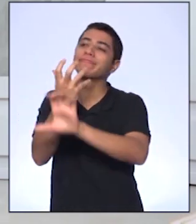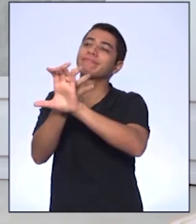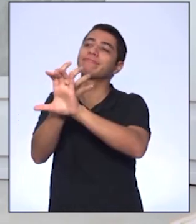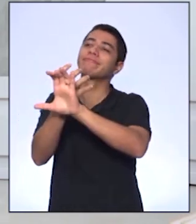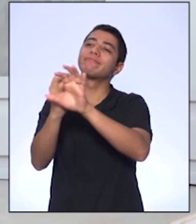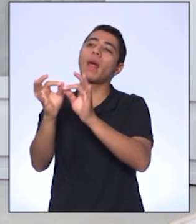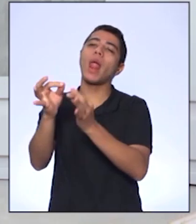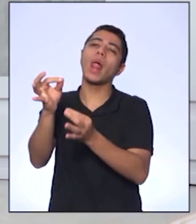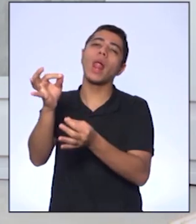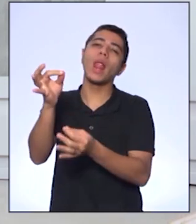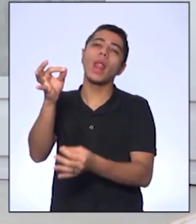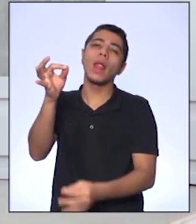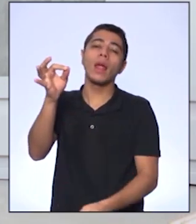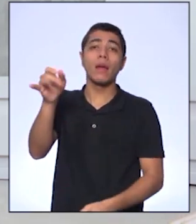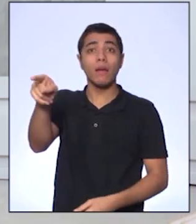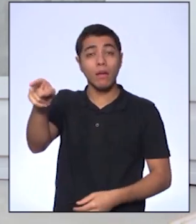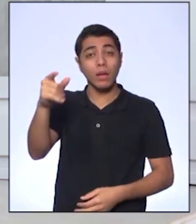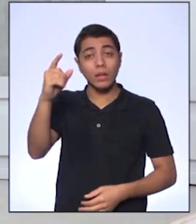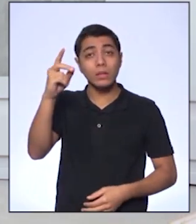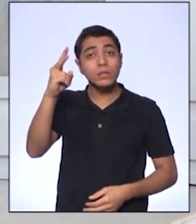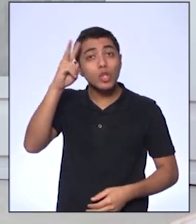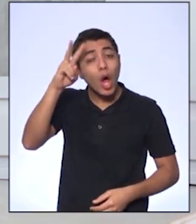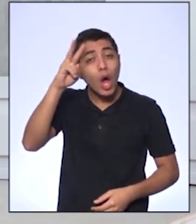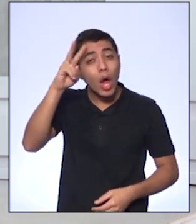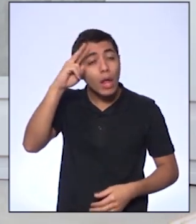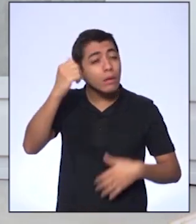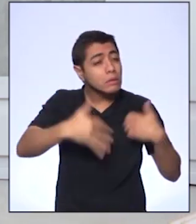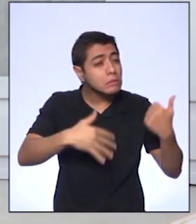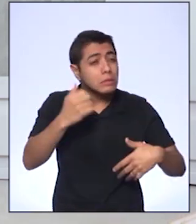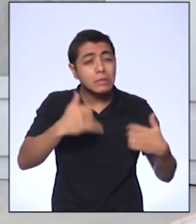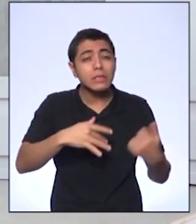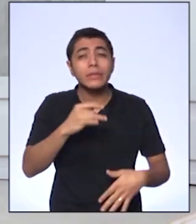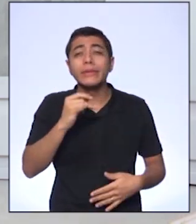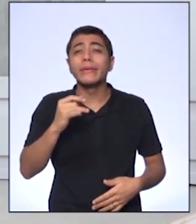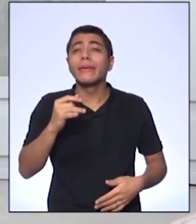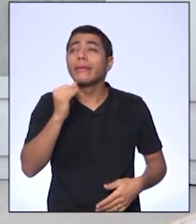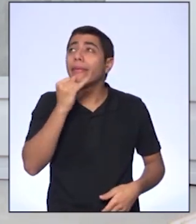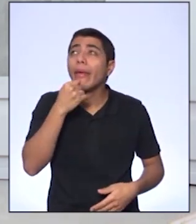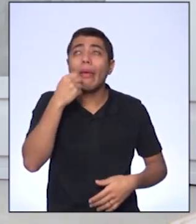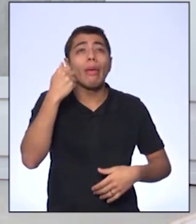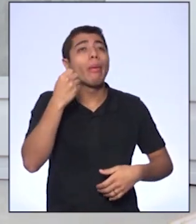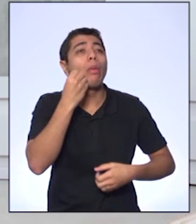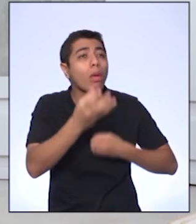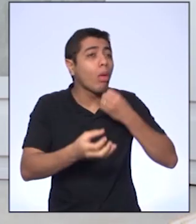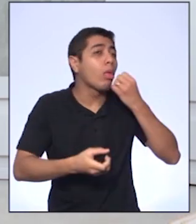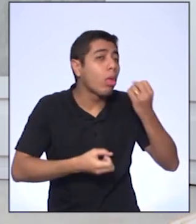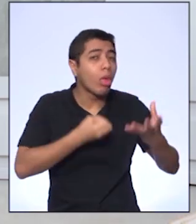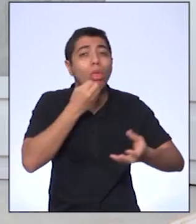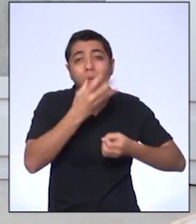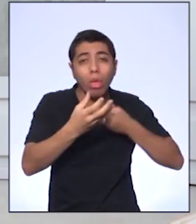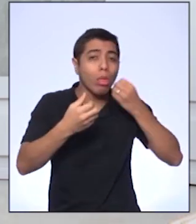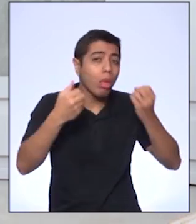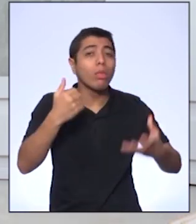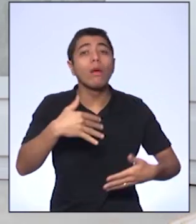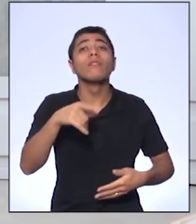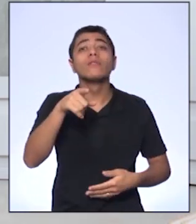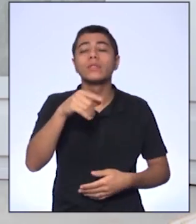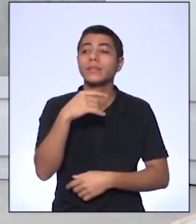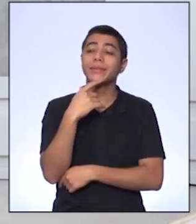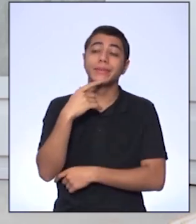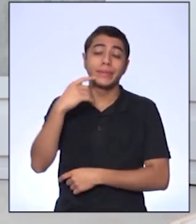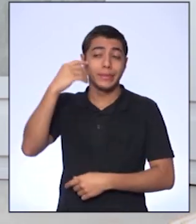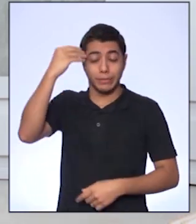se comunicar porque você colocou no viva voz e a pessoa está ali falando e você, no viva voz, já foi